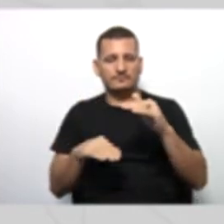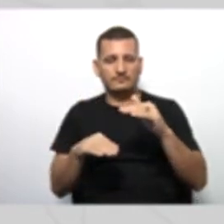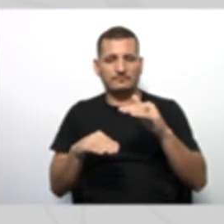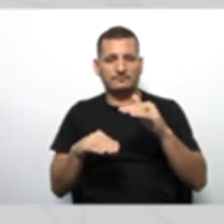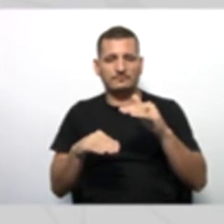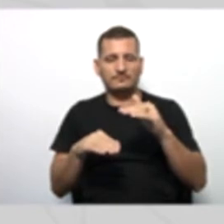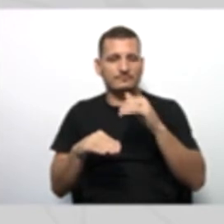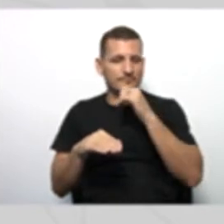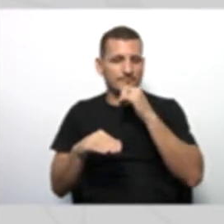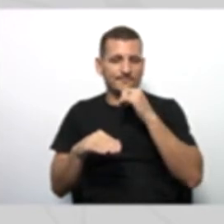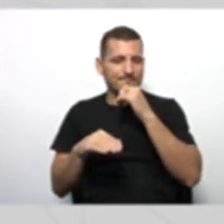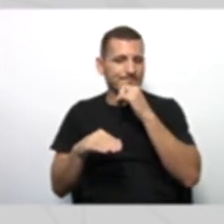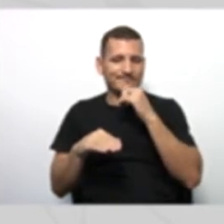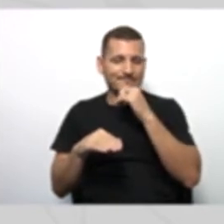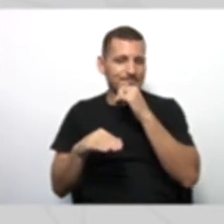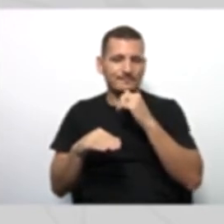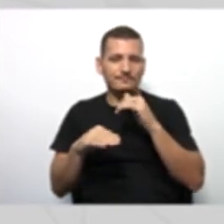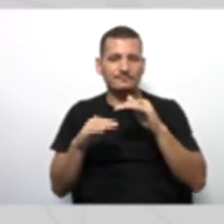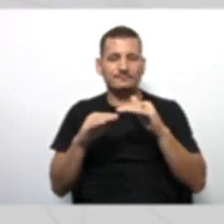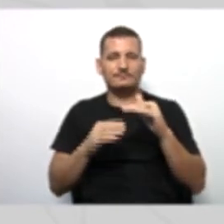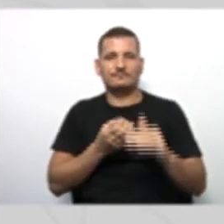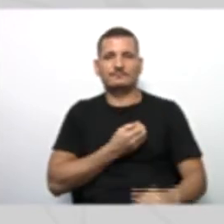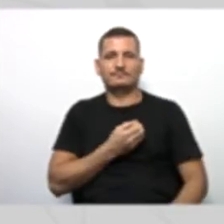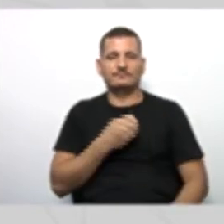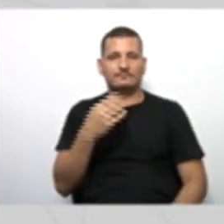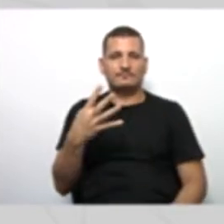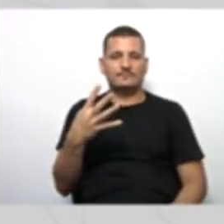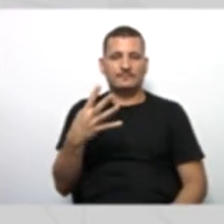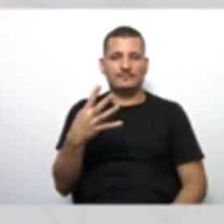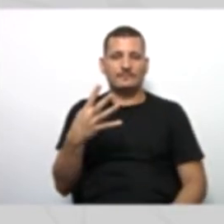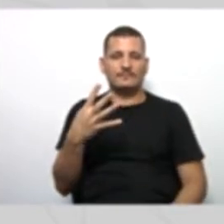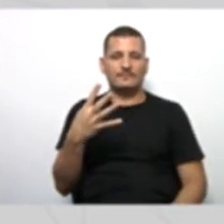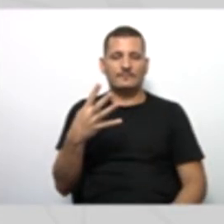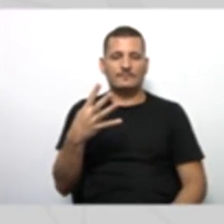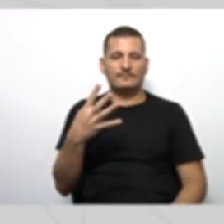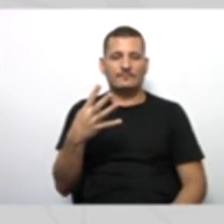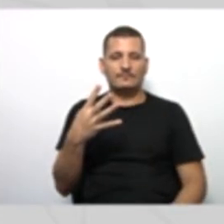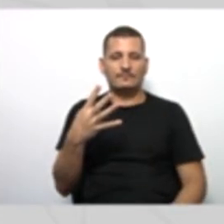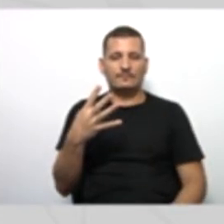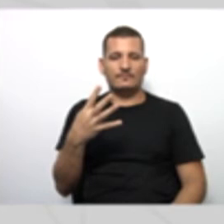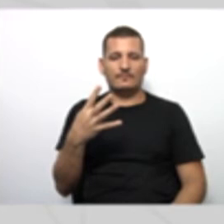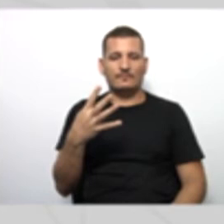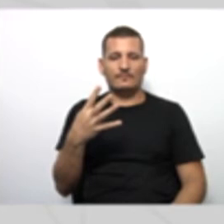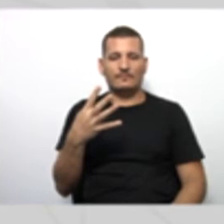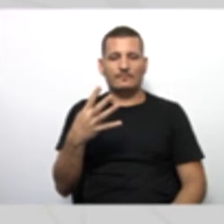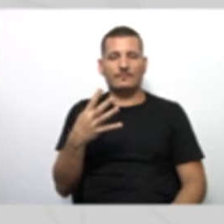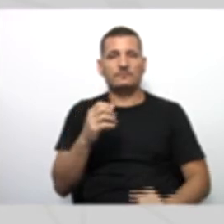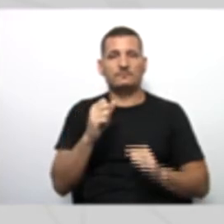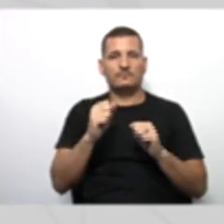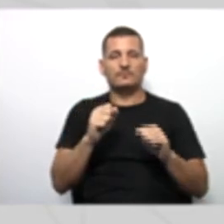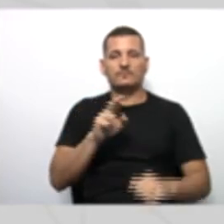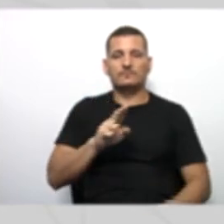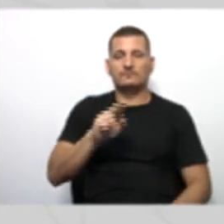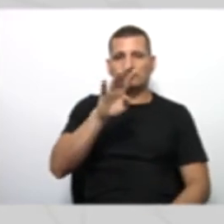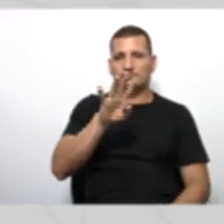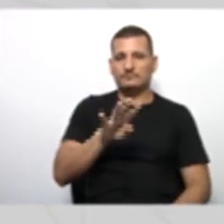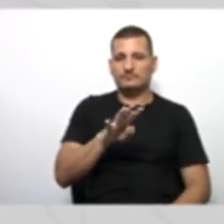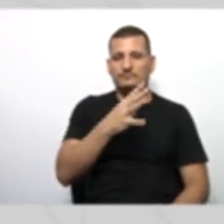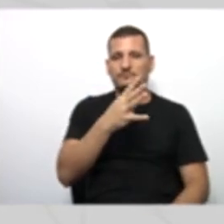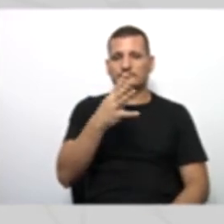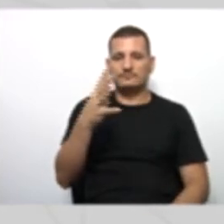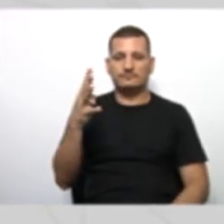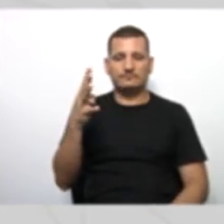a probabilidade baixa, o impacto alto e a gente dá aqui o BA, ok?